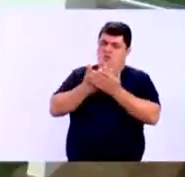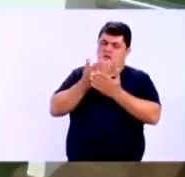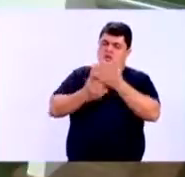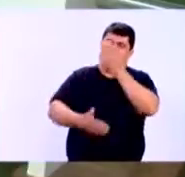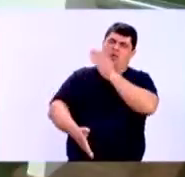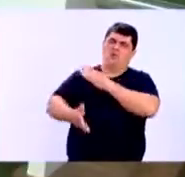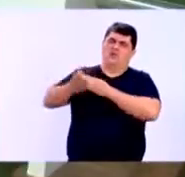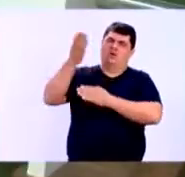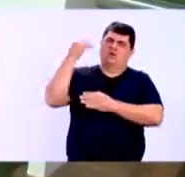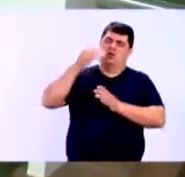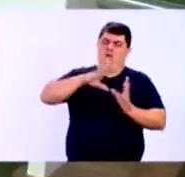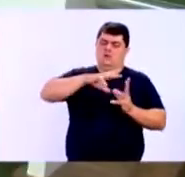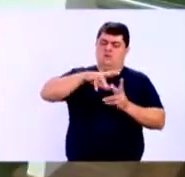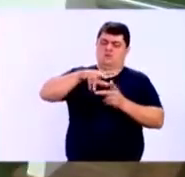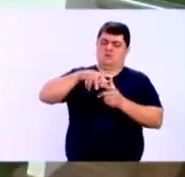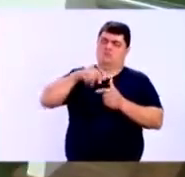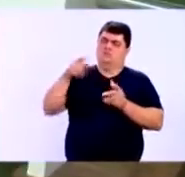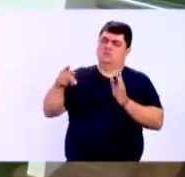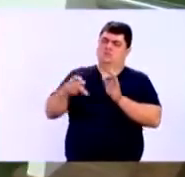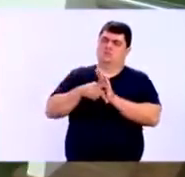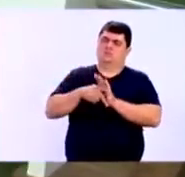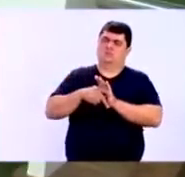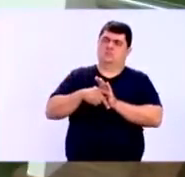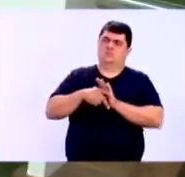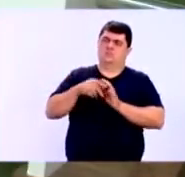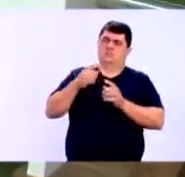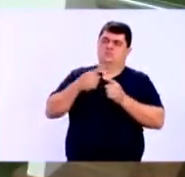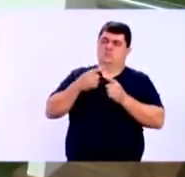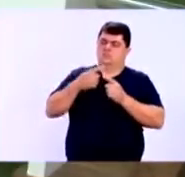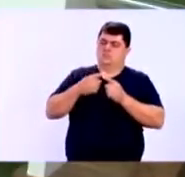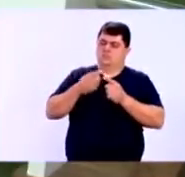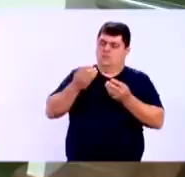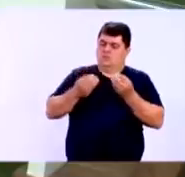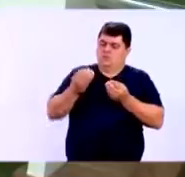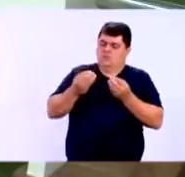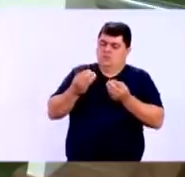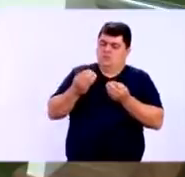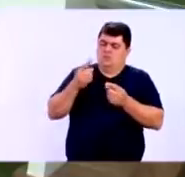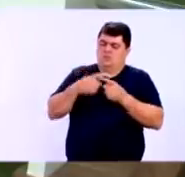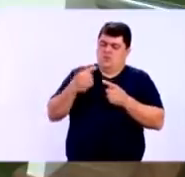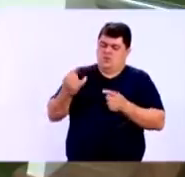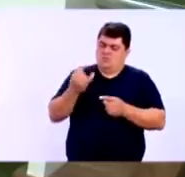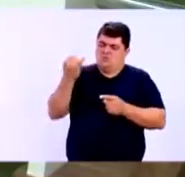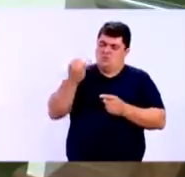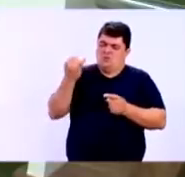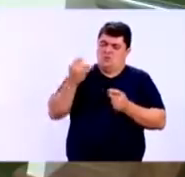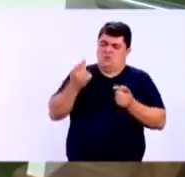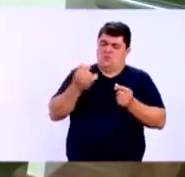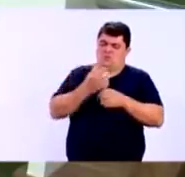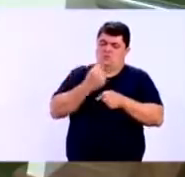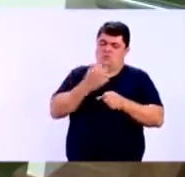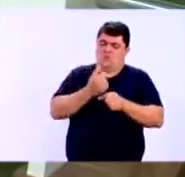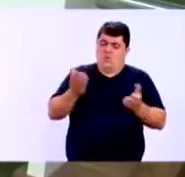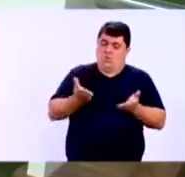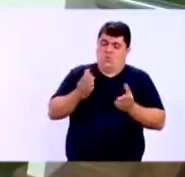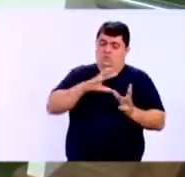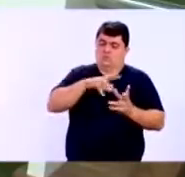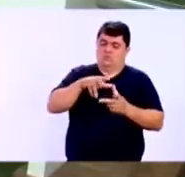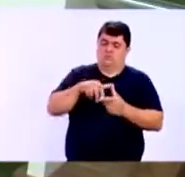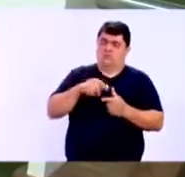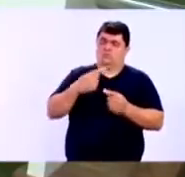né? A globalização. A globalização, como a gente perguntou, qual é a importância da contabilidade de custo no mundo globalizado?